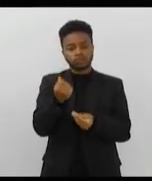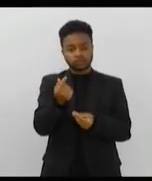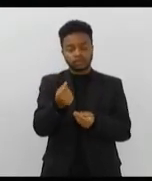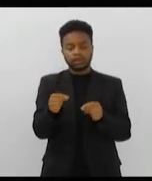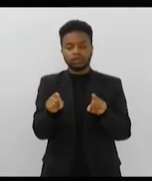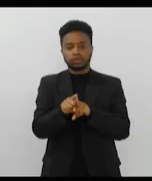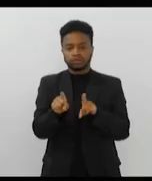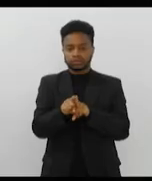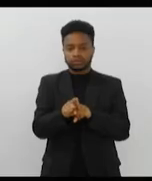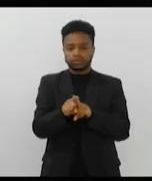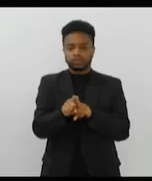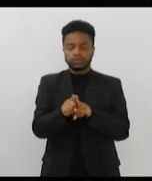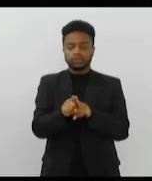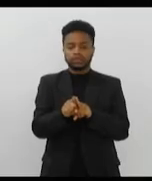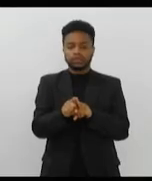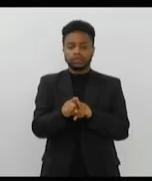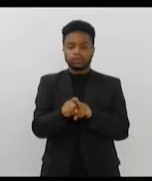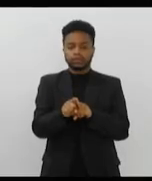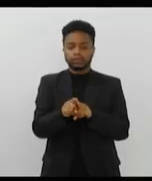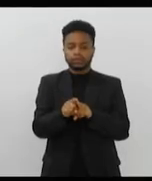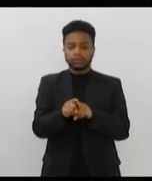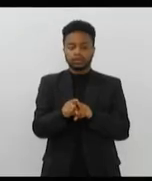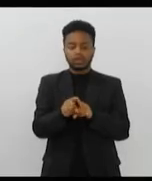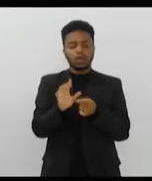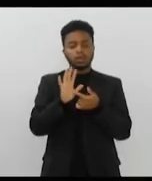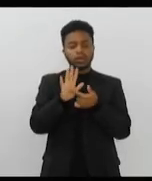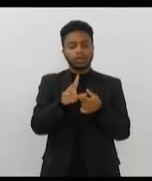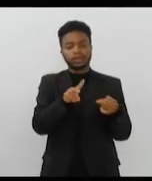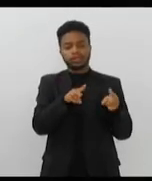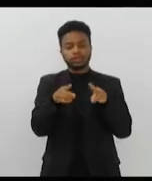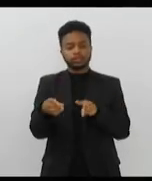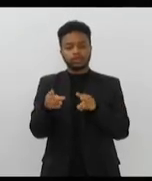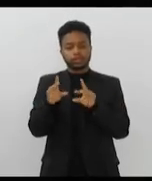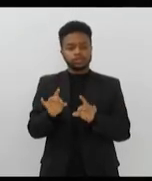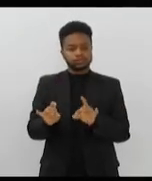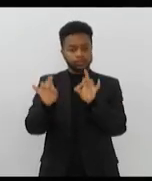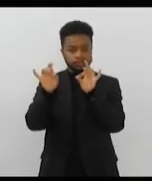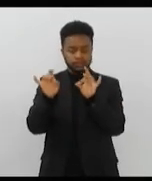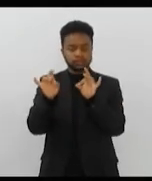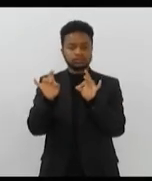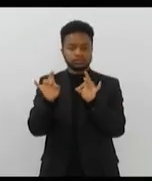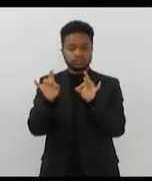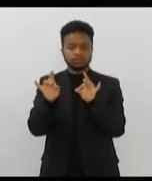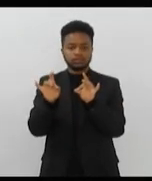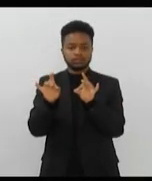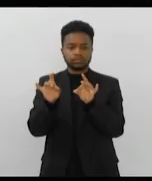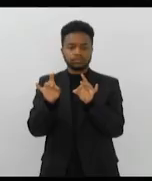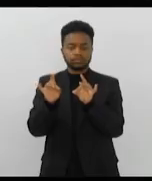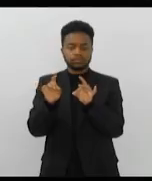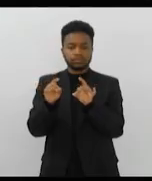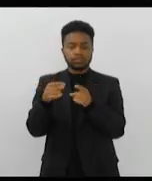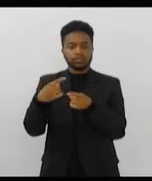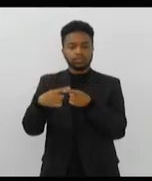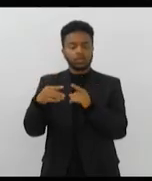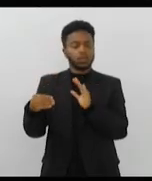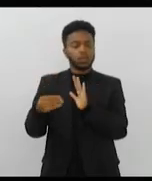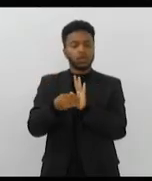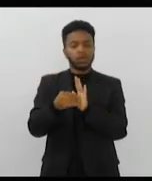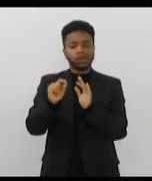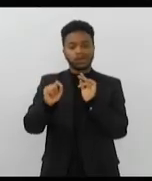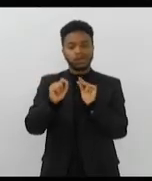na forma de transferência especial, que é aquele se intitula de emenda